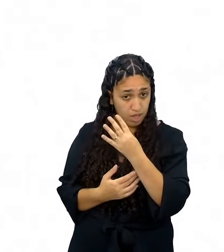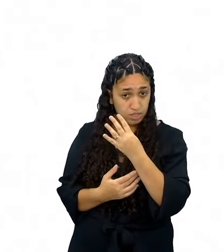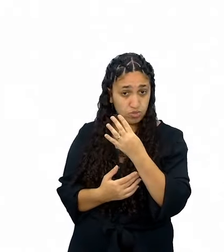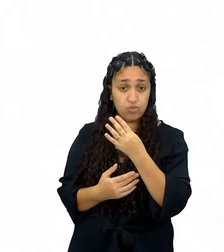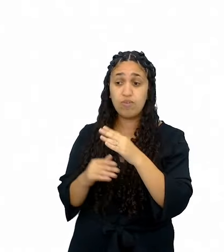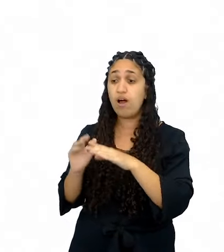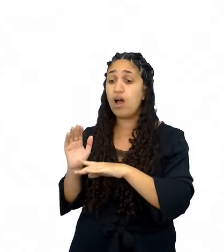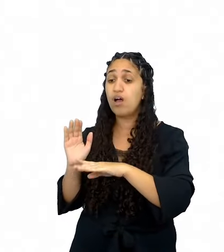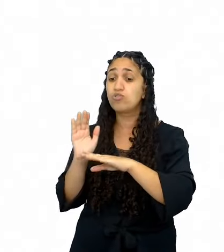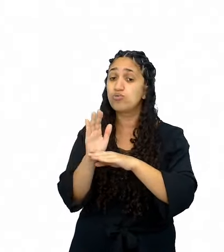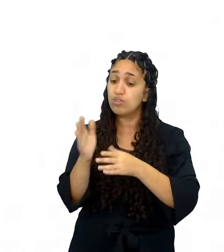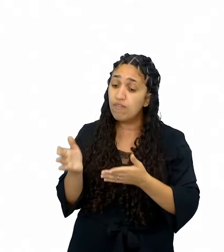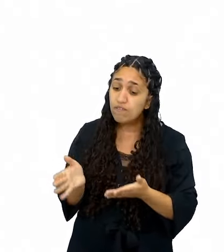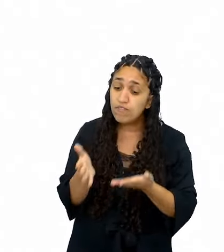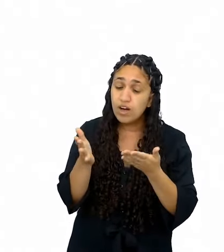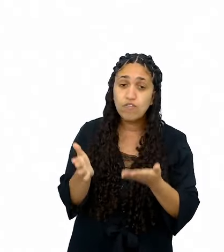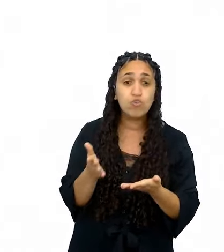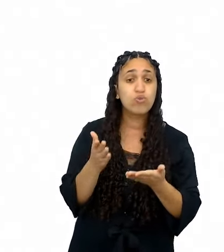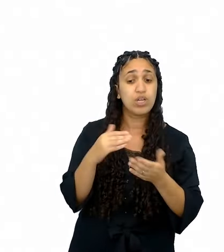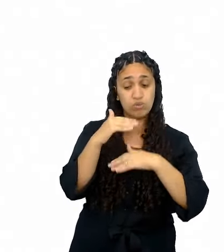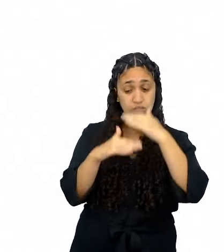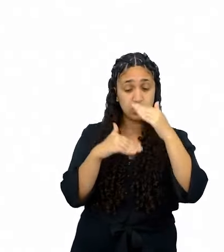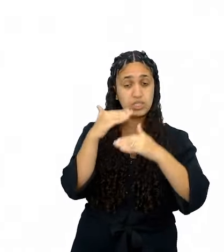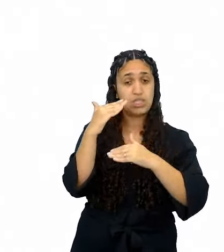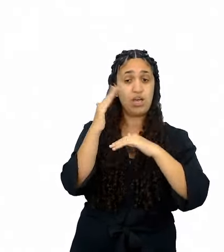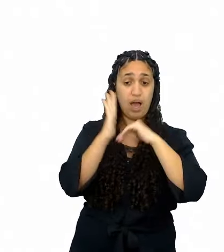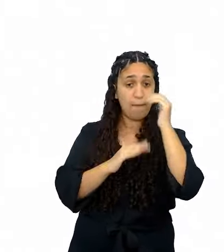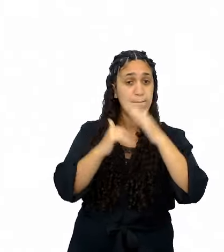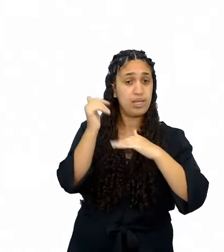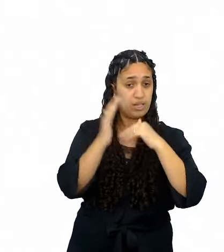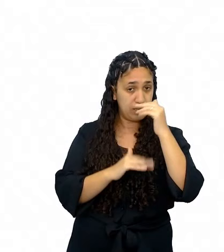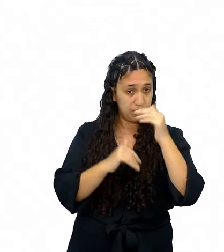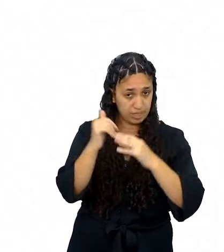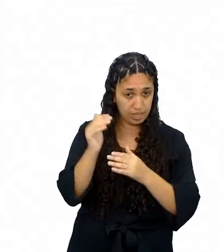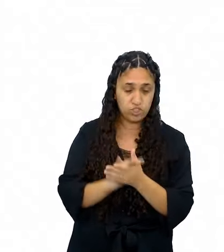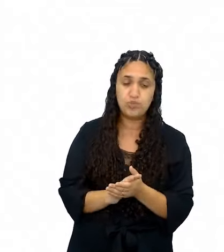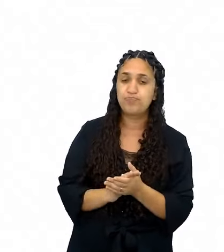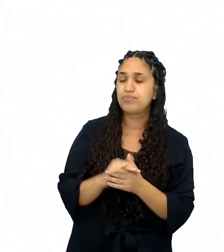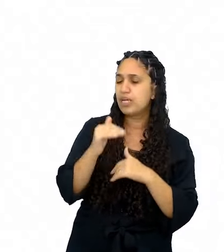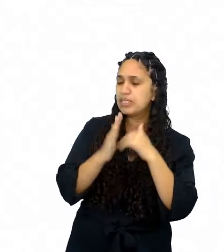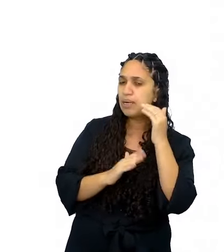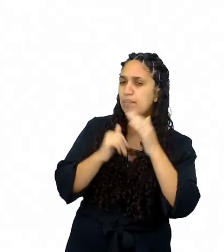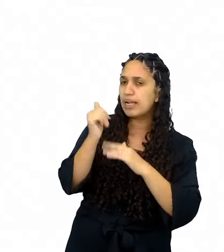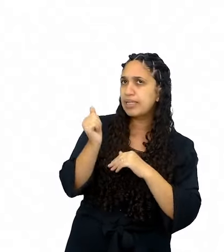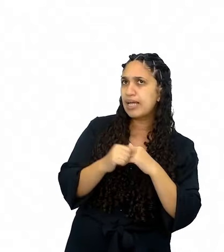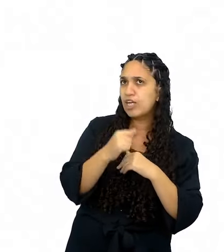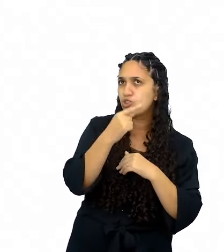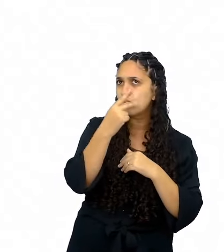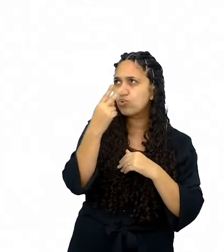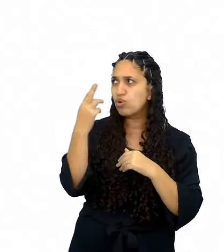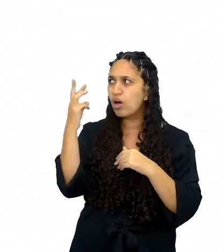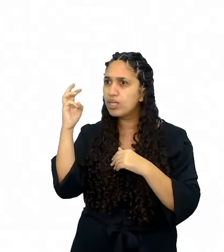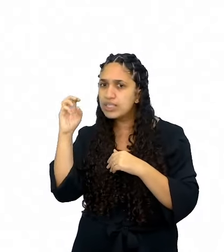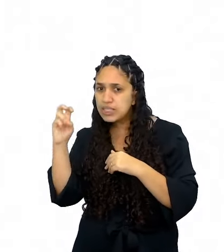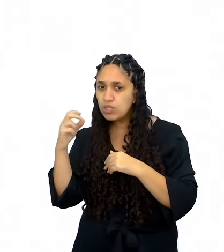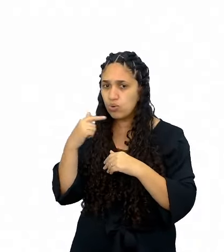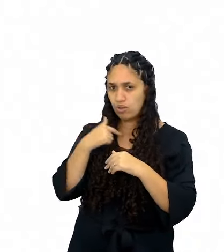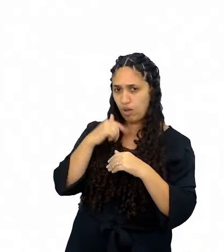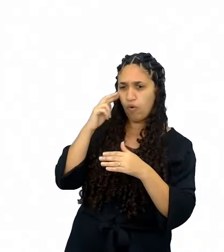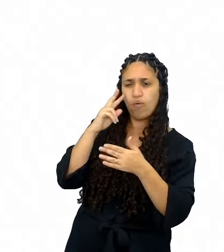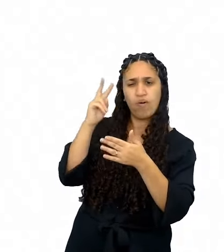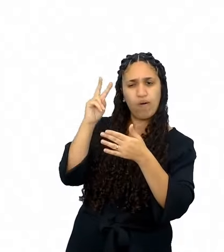habilidades que eu apresentarei e lerei para vocês estão relacionadas à prática de leitura, ou seja,